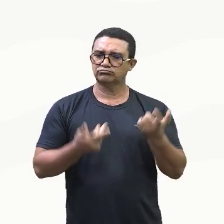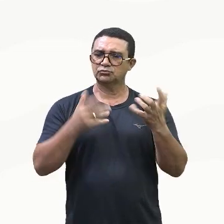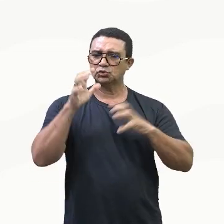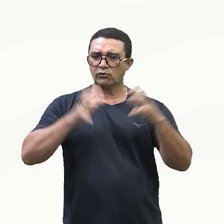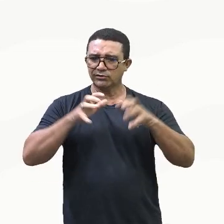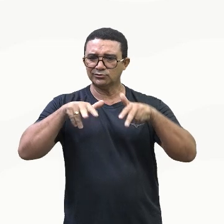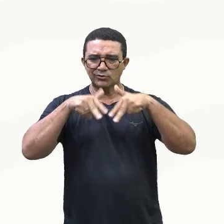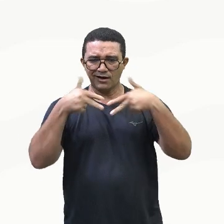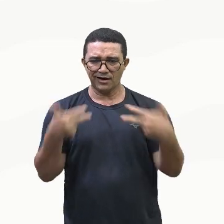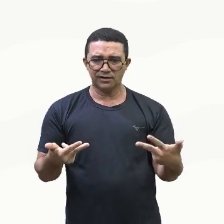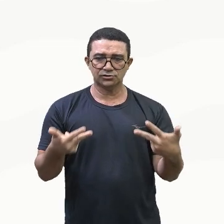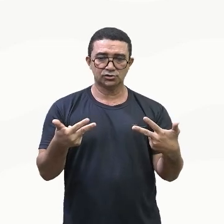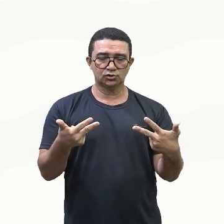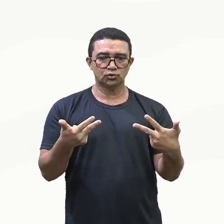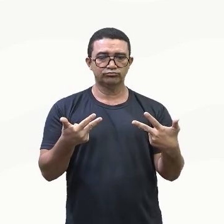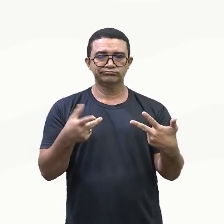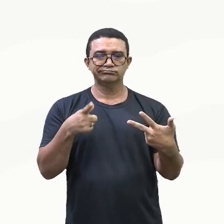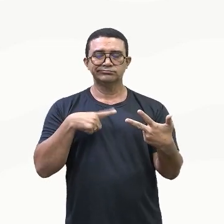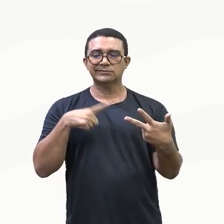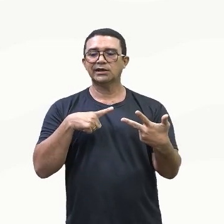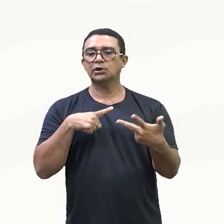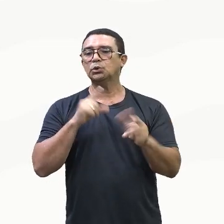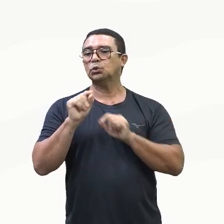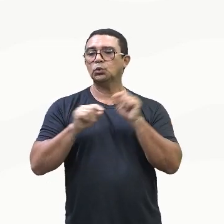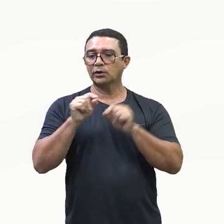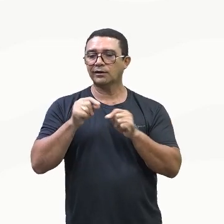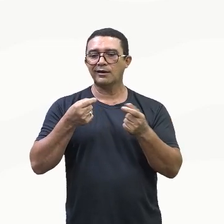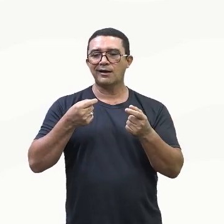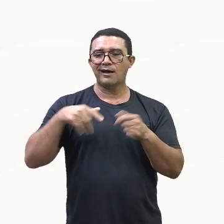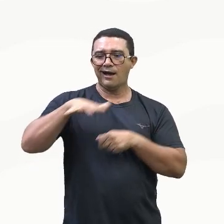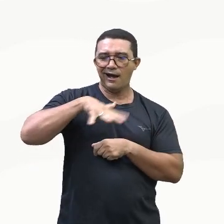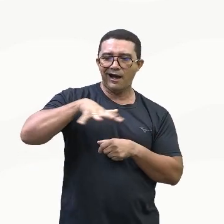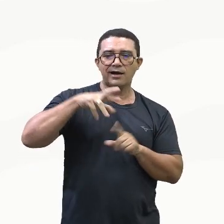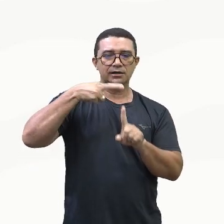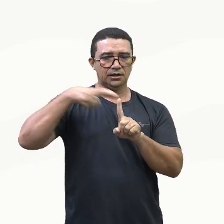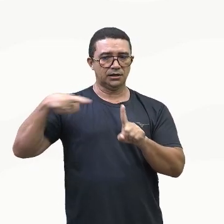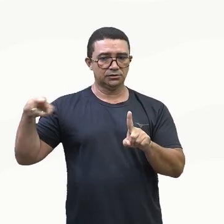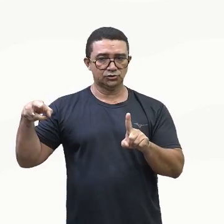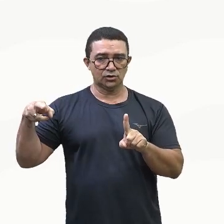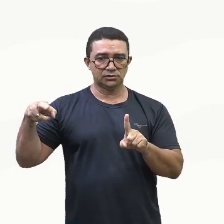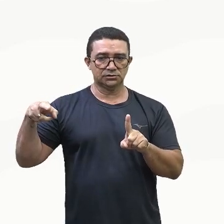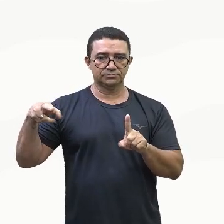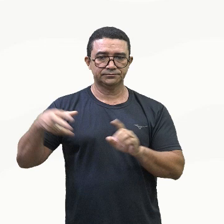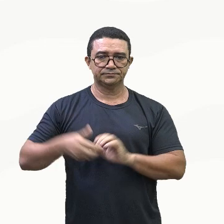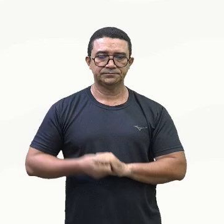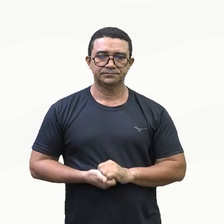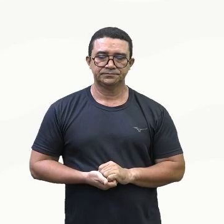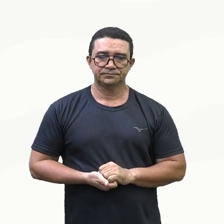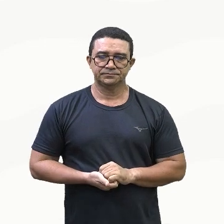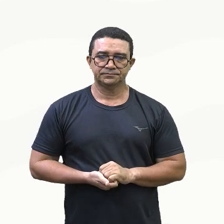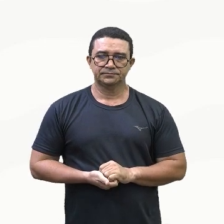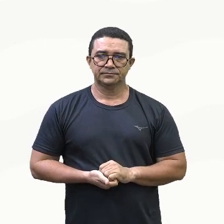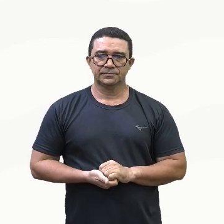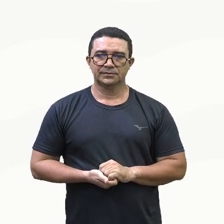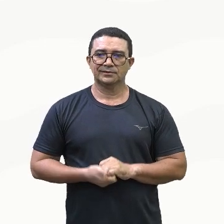conflitos étnicos envolvem questões religiosas, vamos lá, vejam bem,